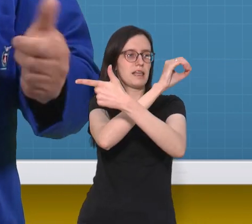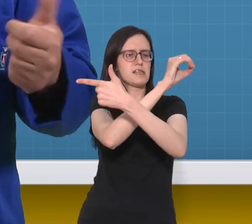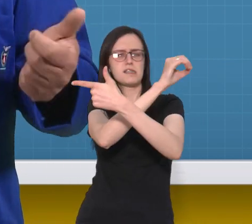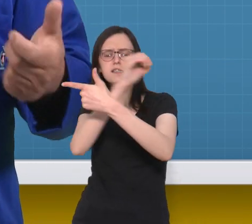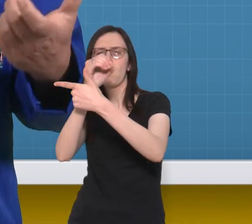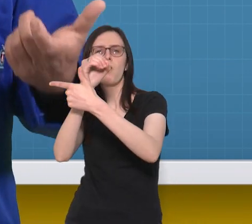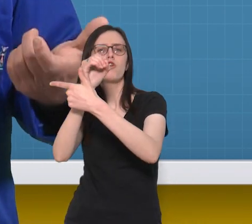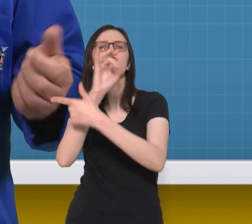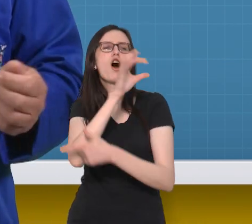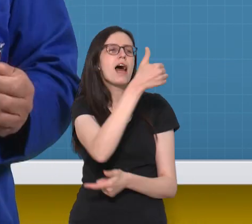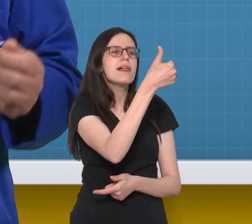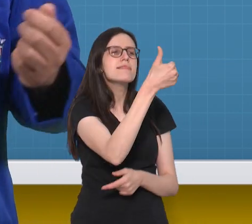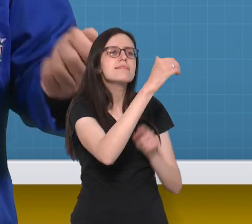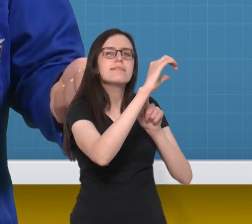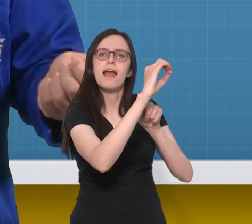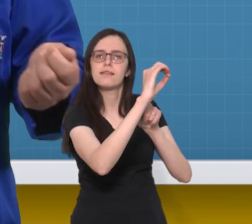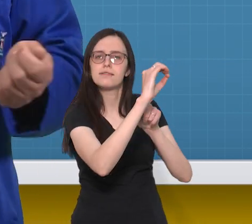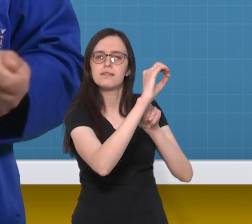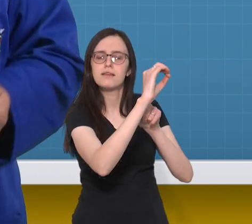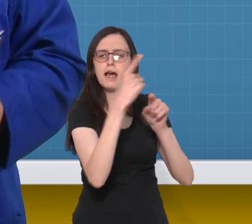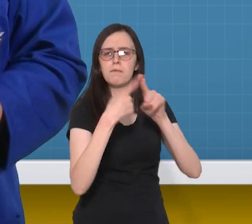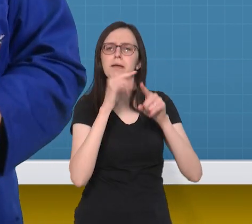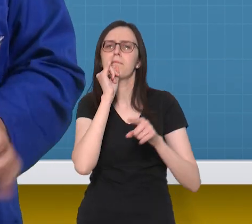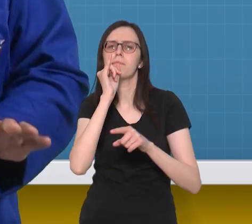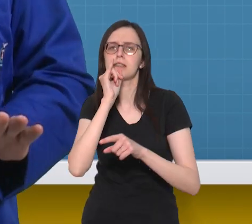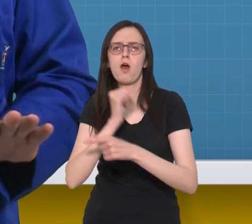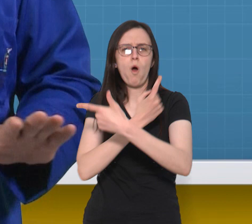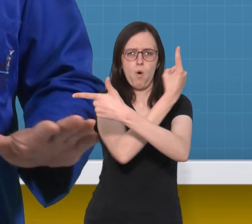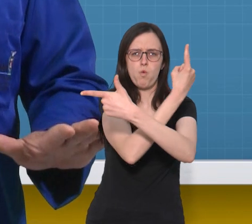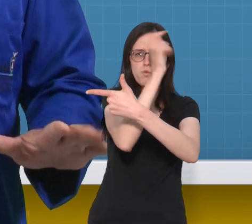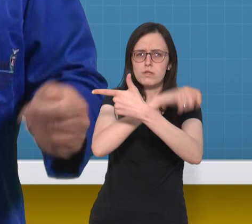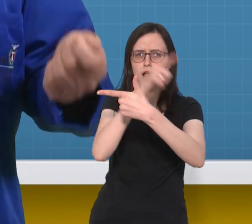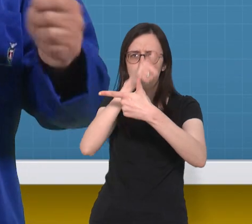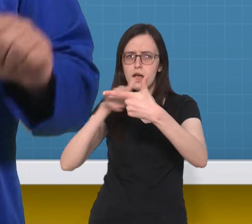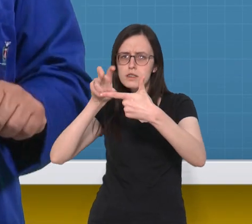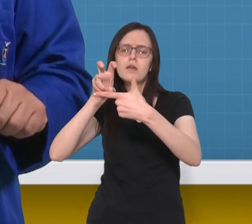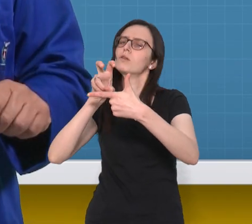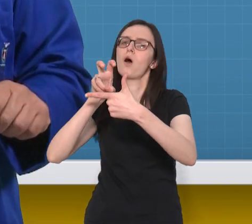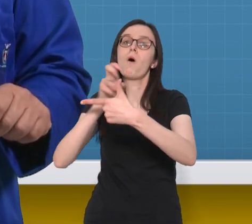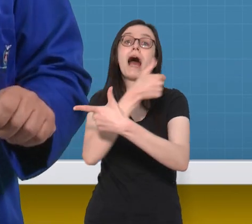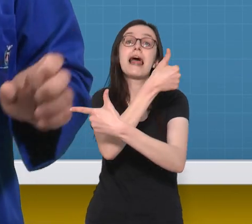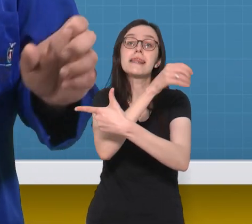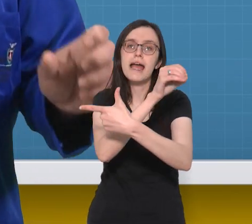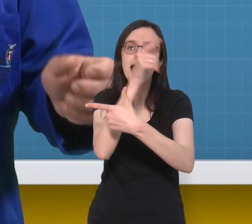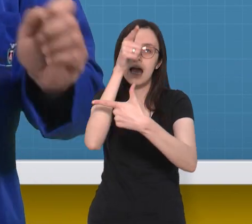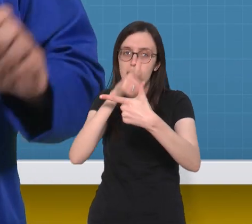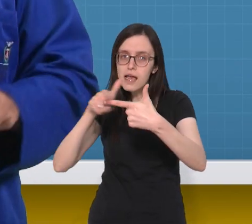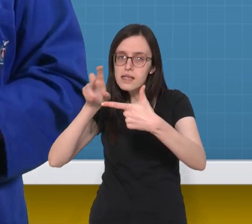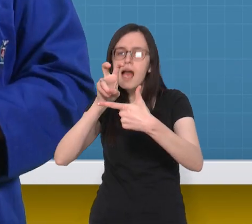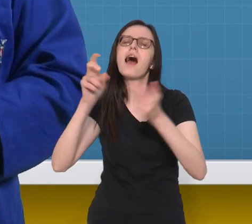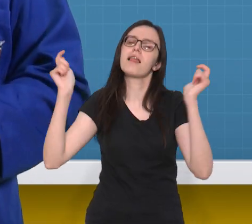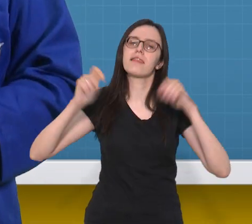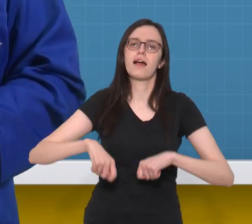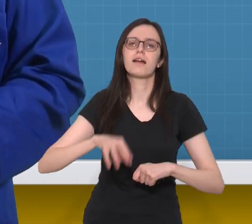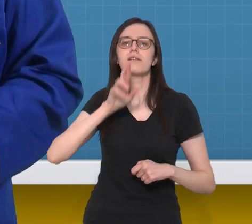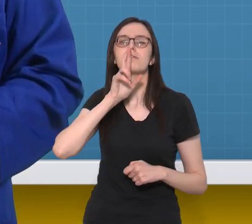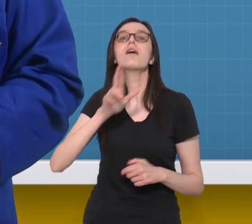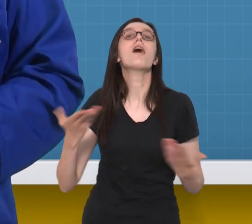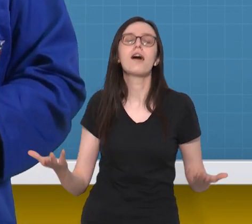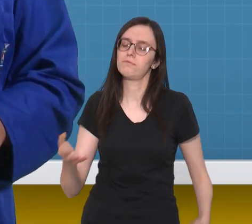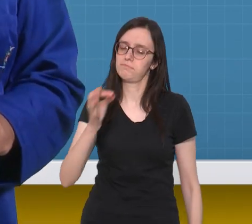primeiros algarismos. Por quê? Um eu consigo dividir por 5? Não, mais 10 eu consigo. Quanto é 10 dividido por